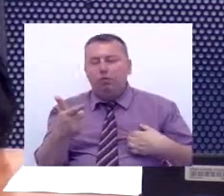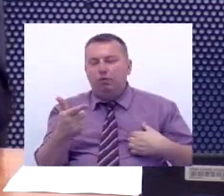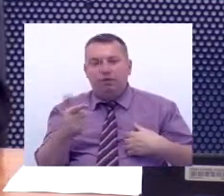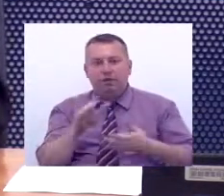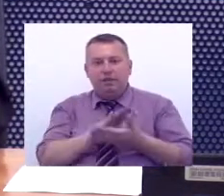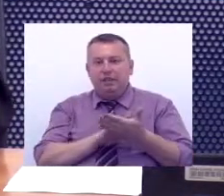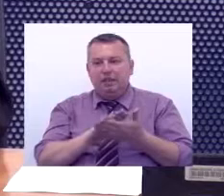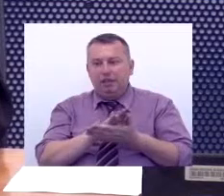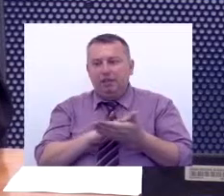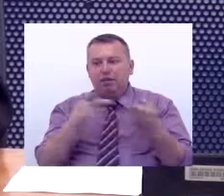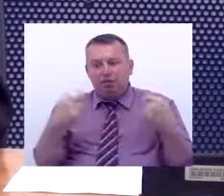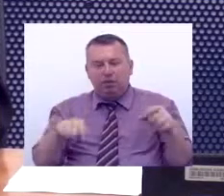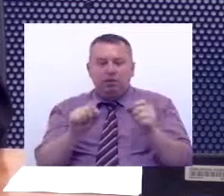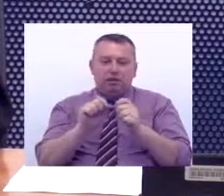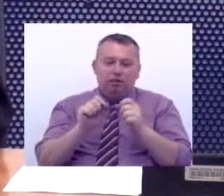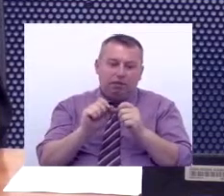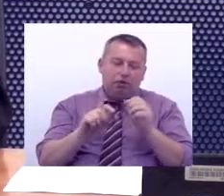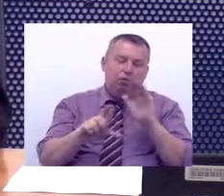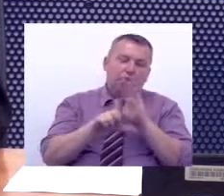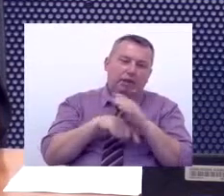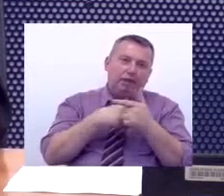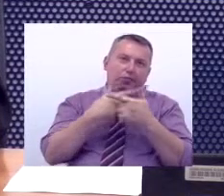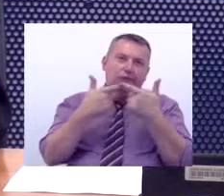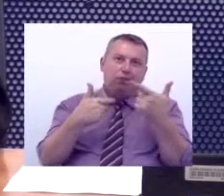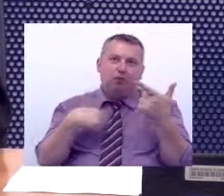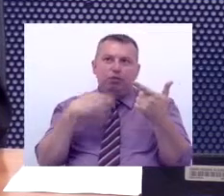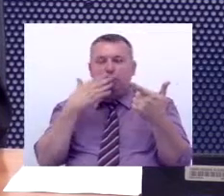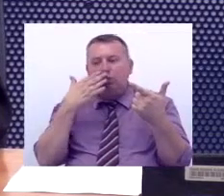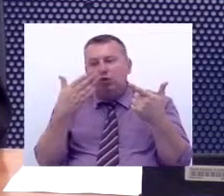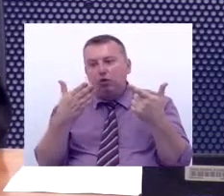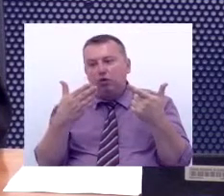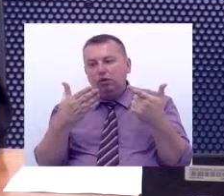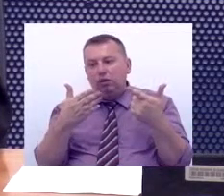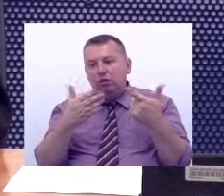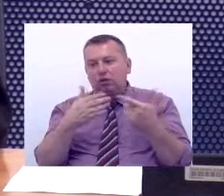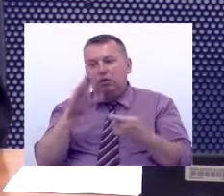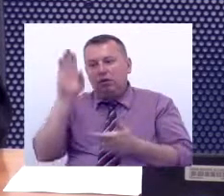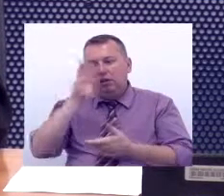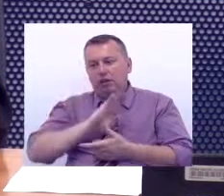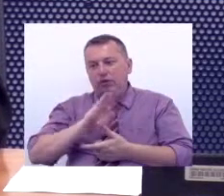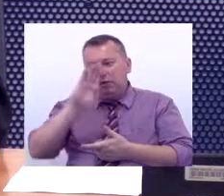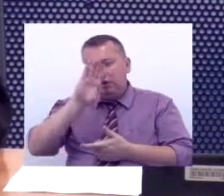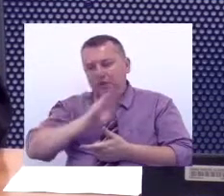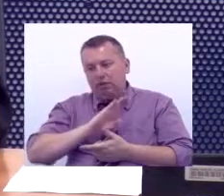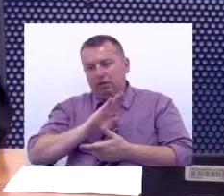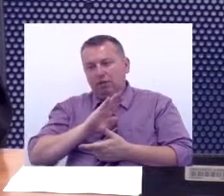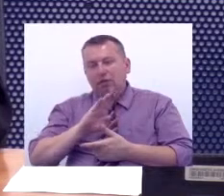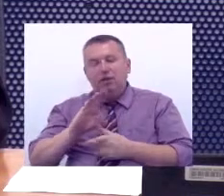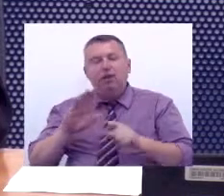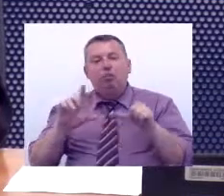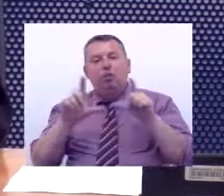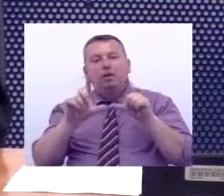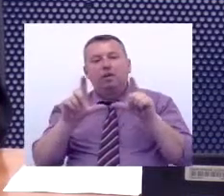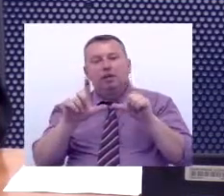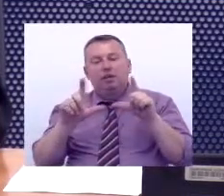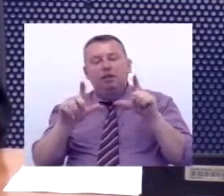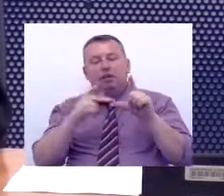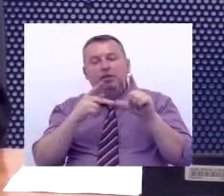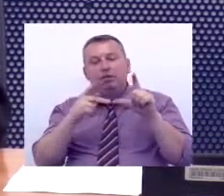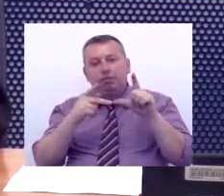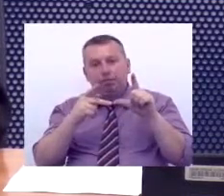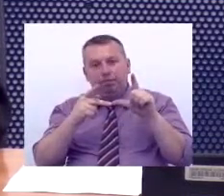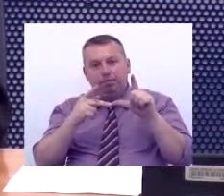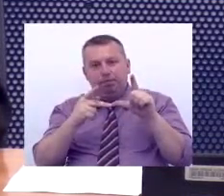não temos nada. Precisaria ser feito, né, o pedido, evidentemente a gratuidade, né, e o passe livre que a gente